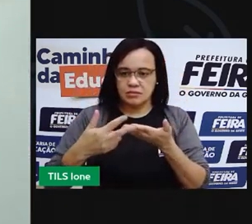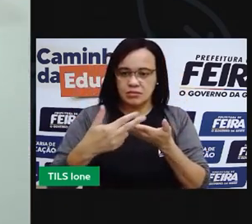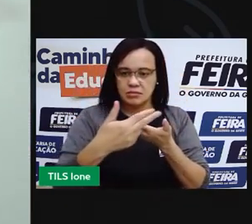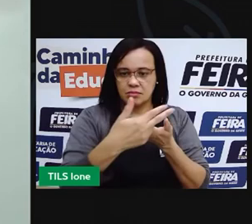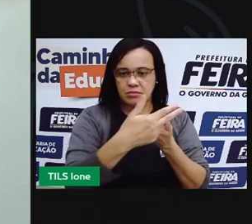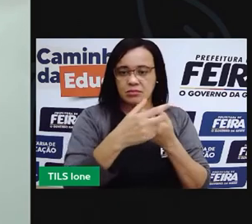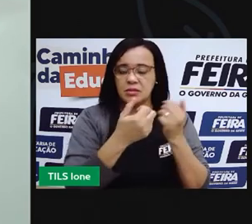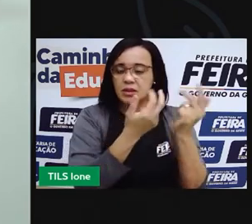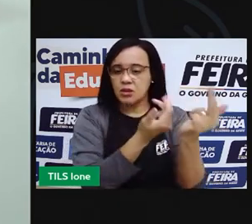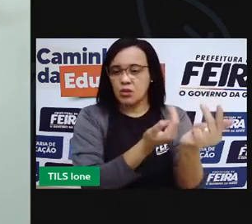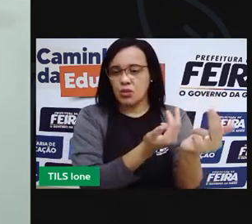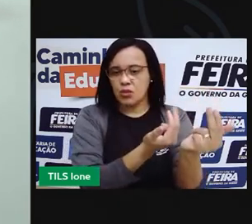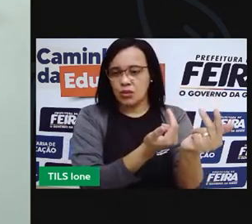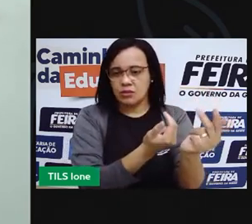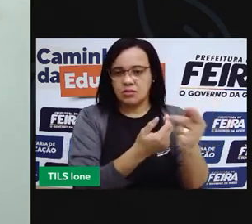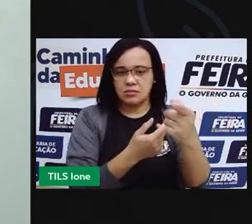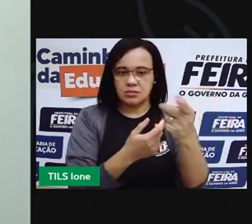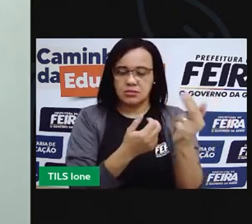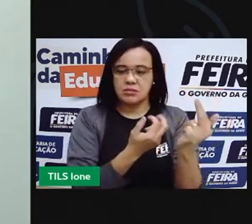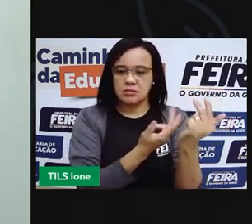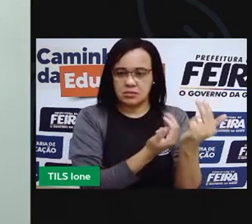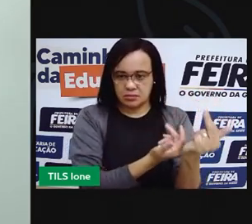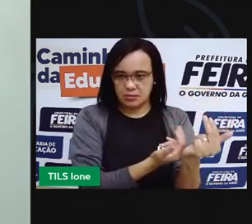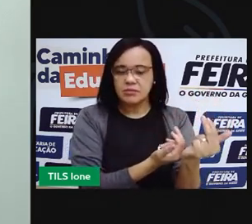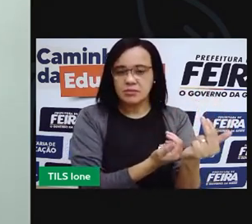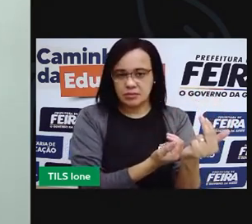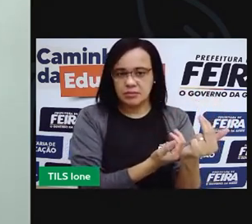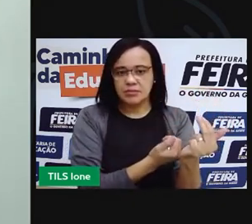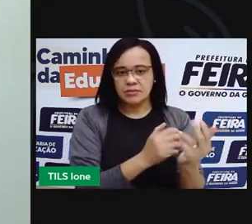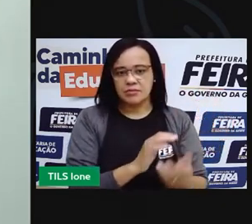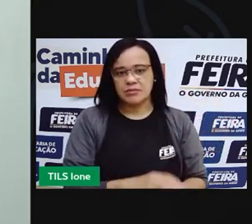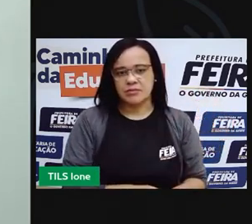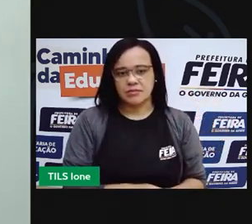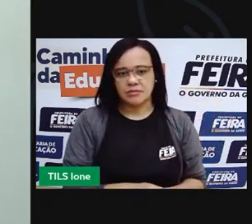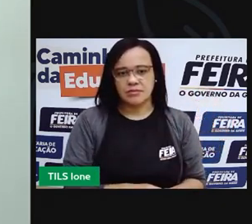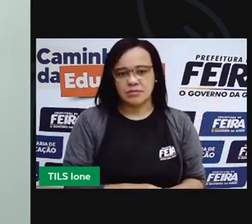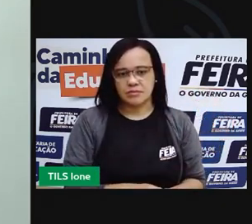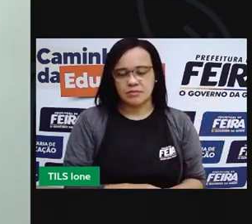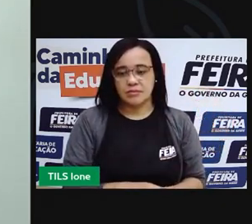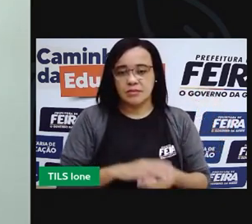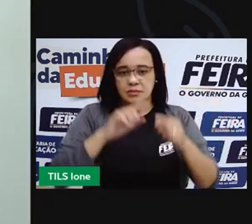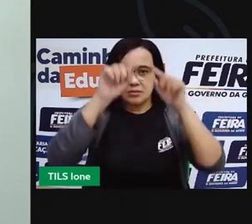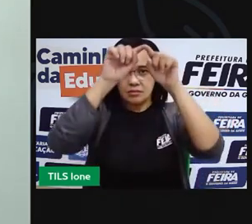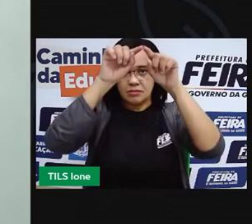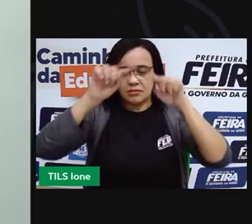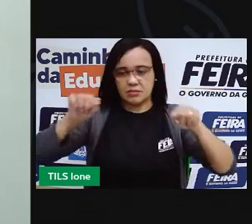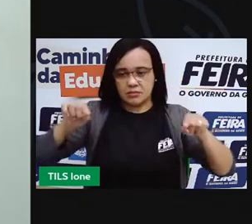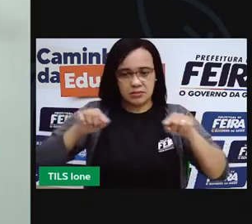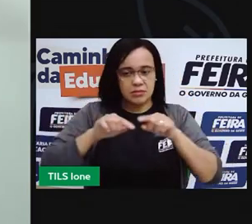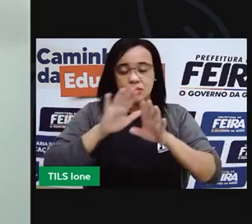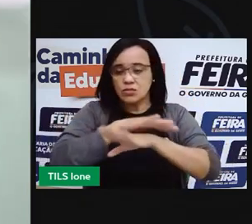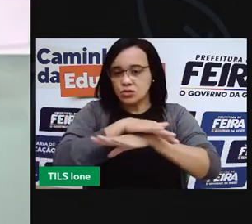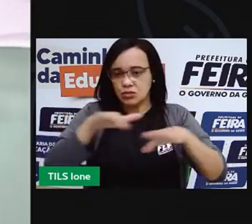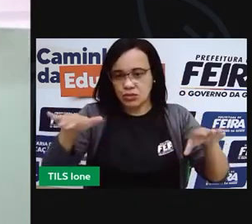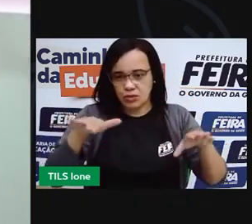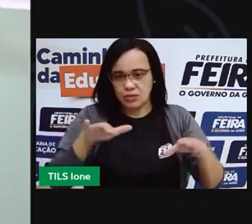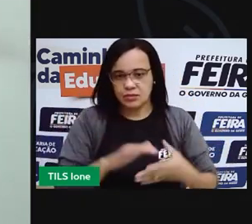Vou recortar. E a gente só vai manter a parte do